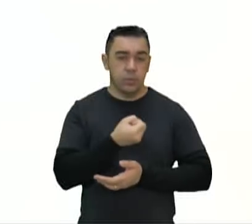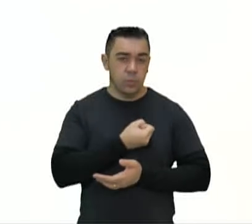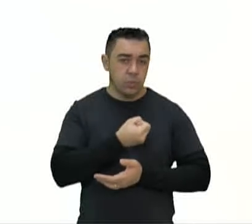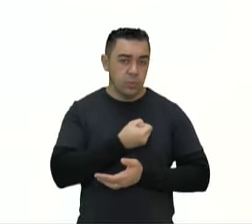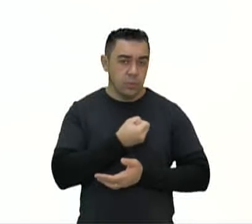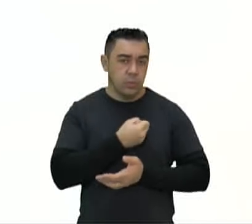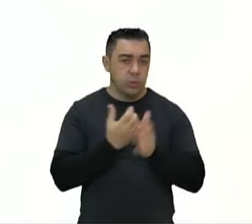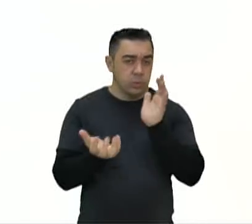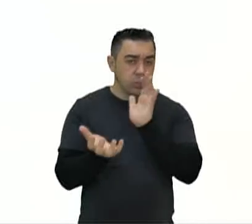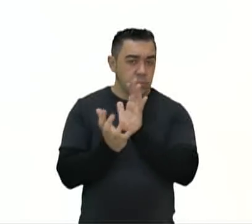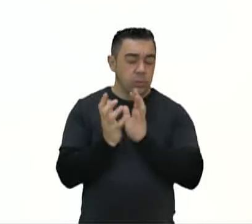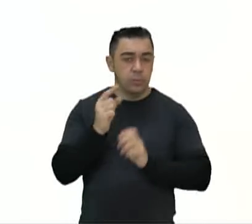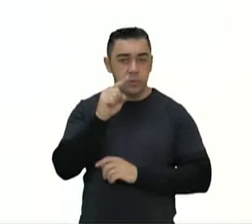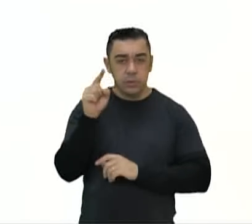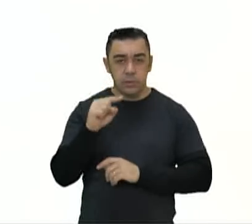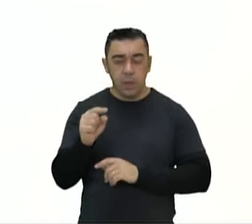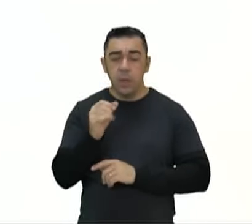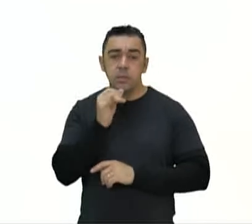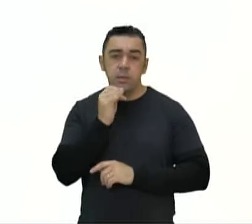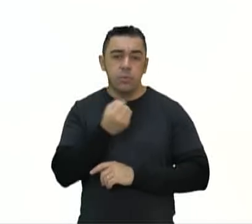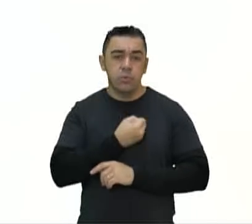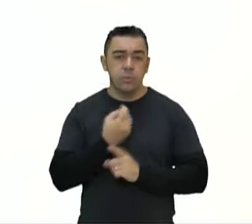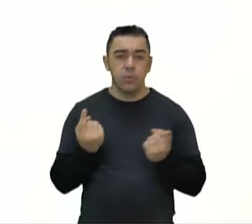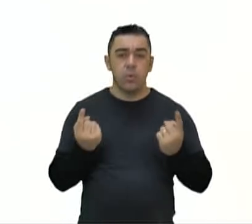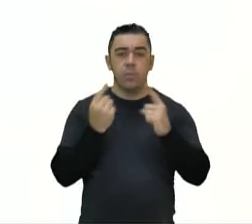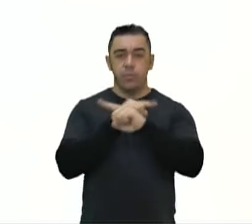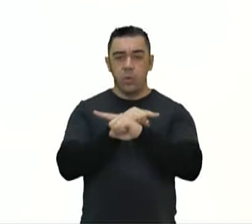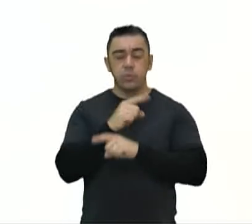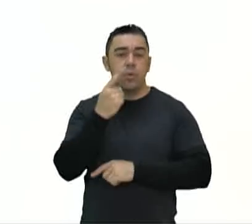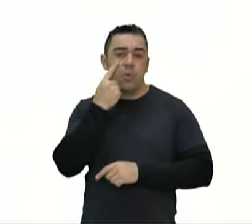sobre os opostos. Veja nesse exemplo.